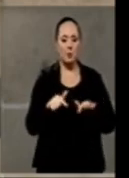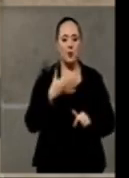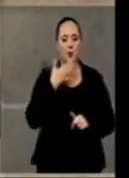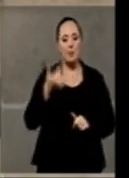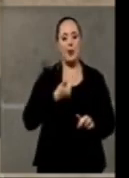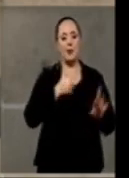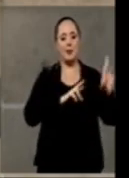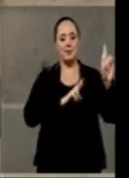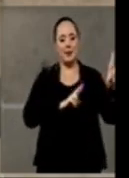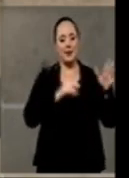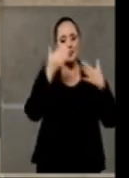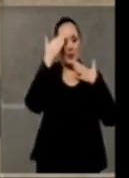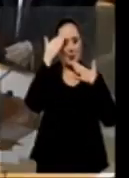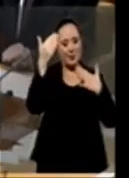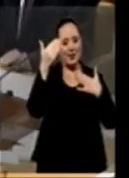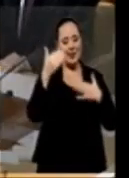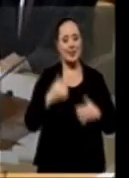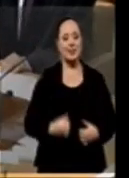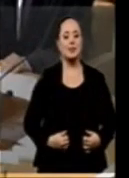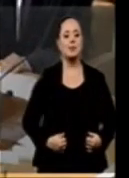expectativas muito obrigado